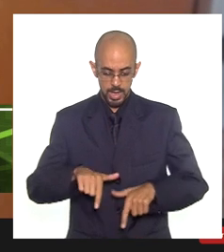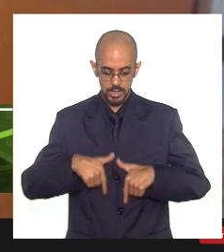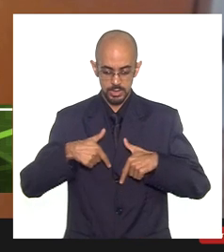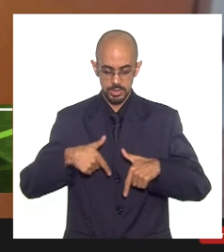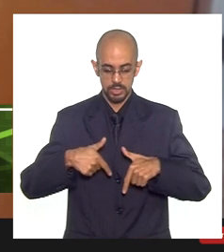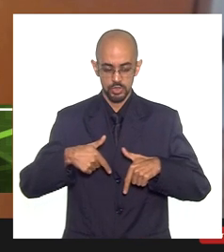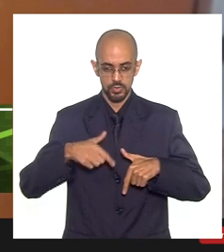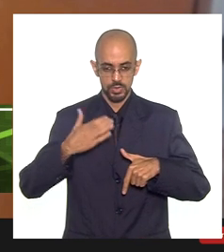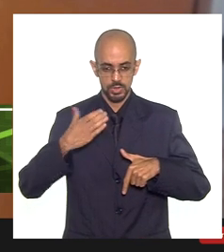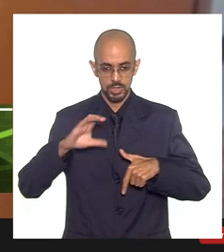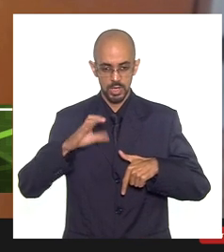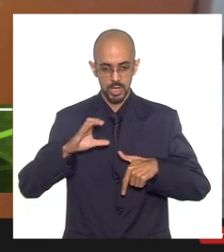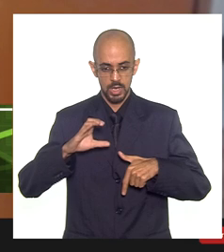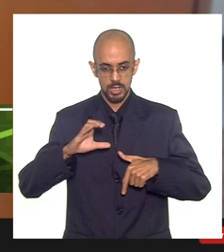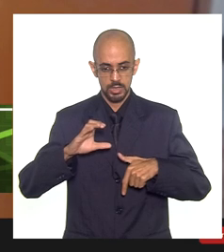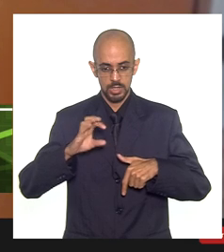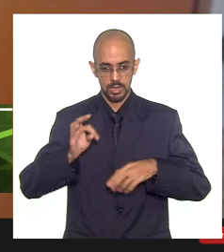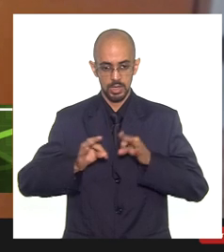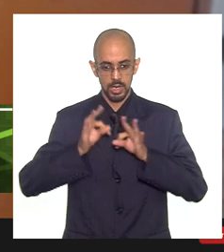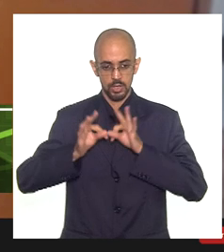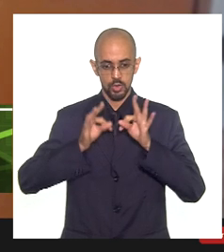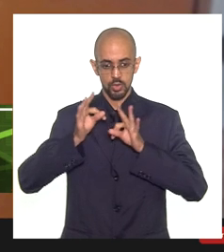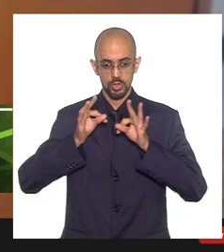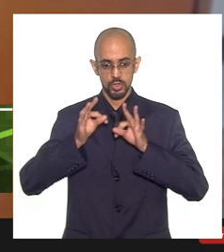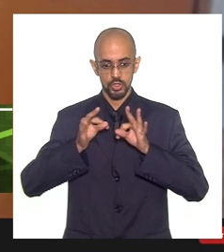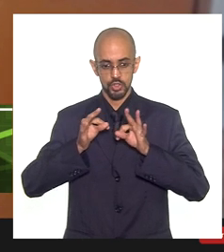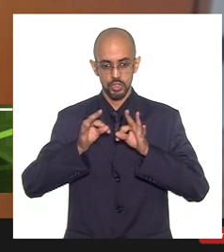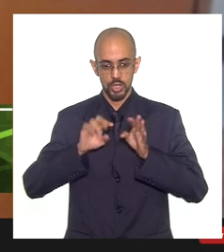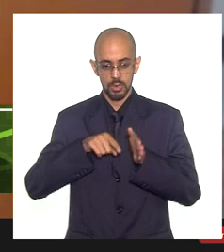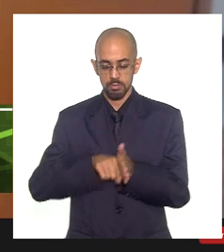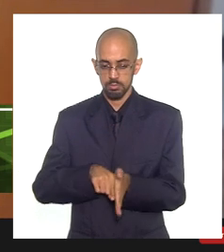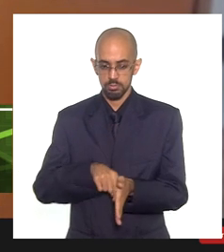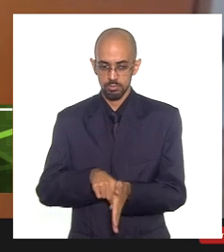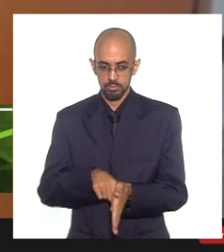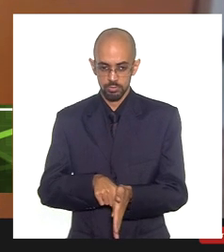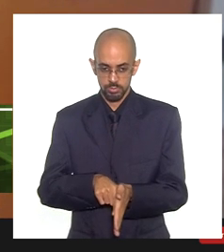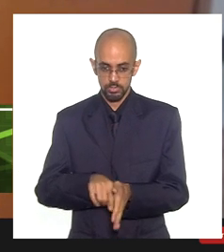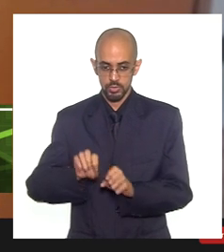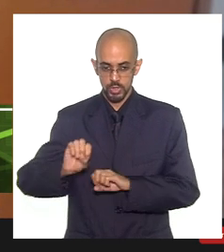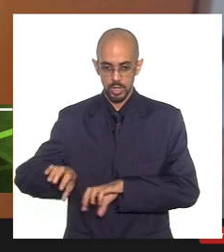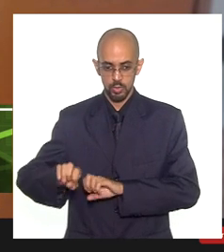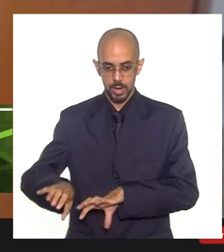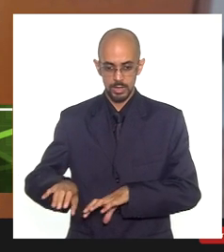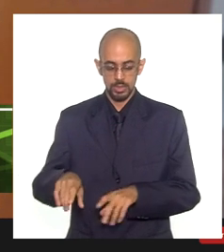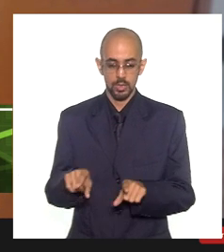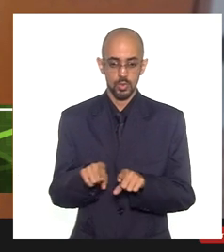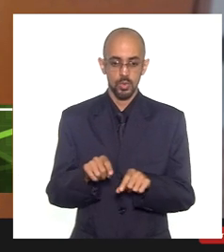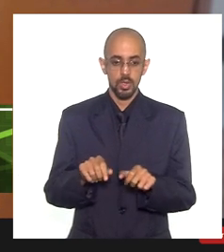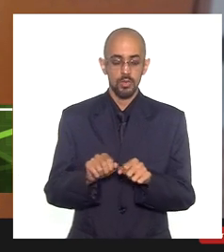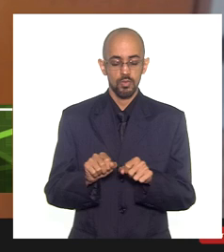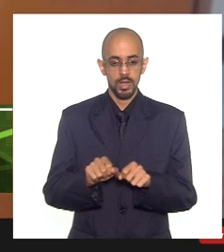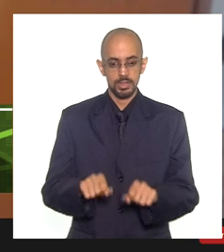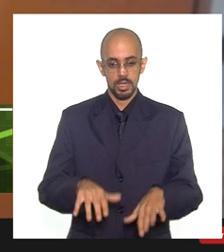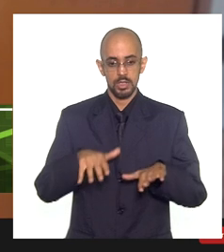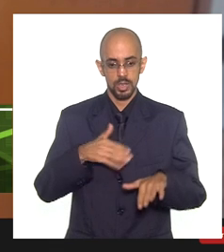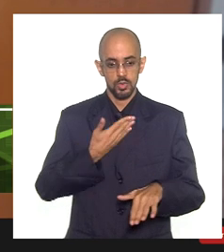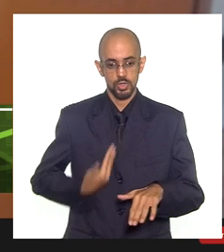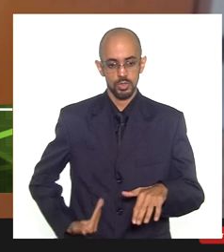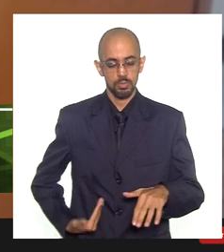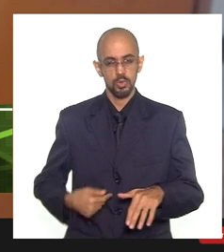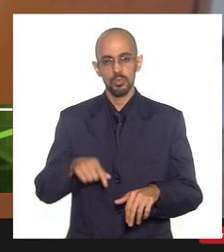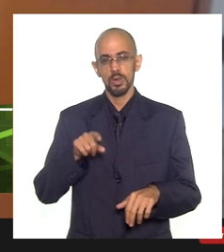de ciência e tecnologia de educação em fazer essa audiência pública que foi extremamente proveitosa